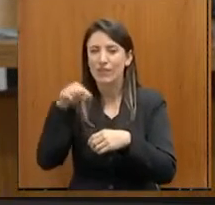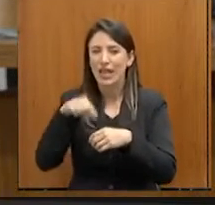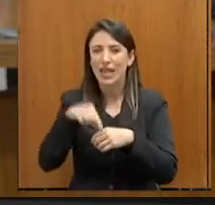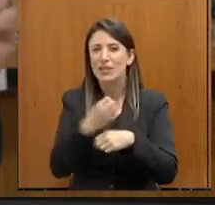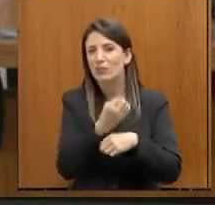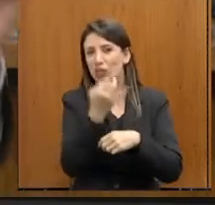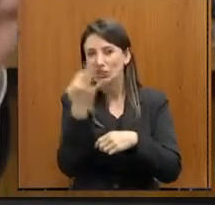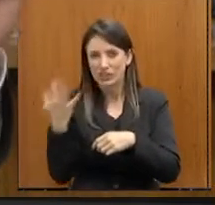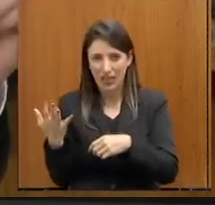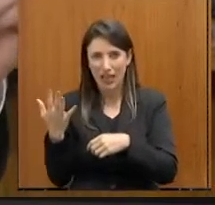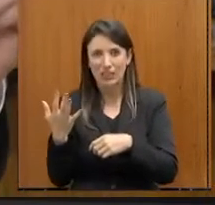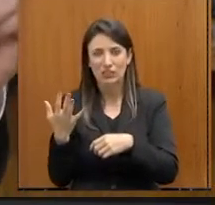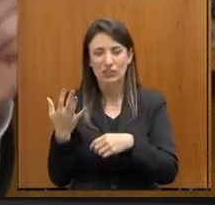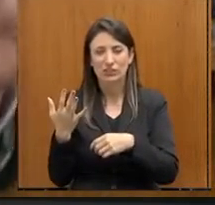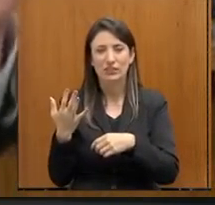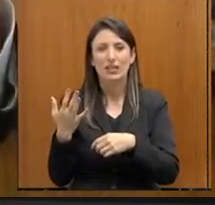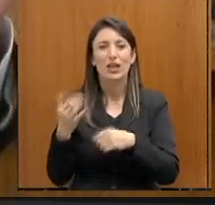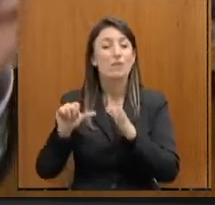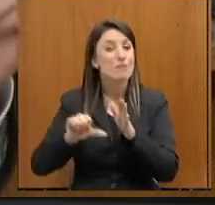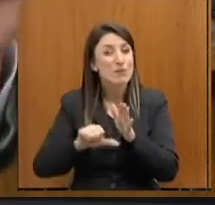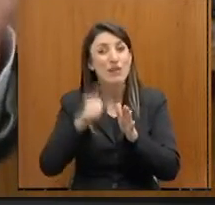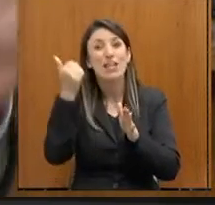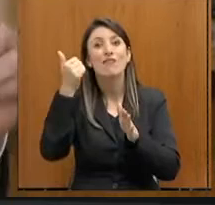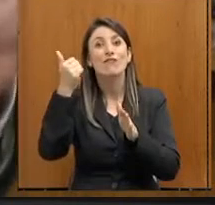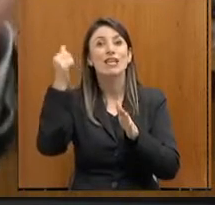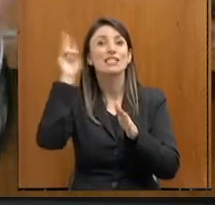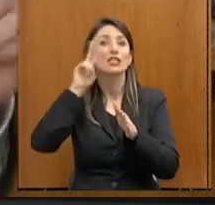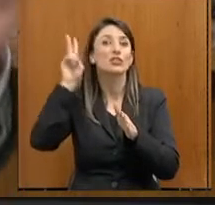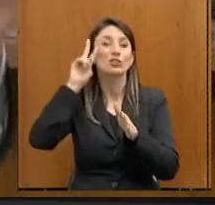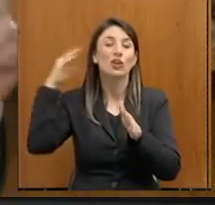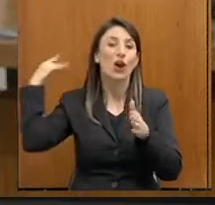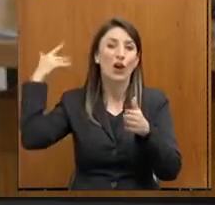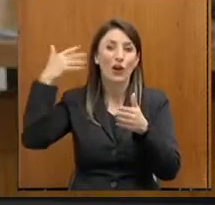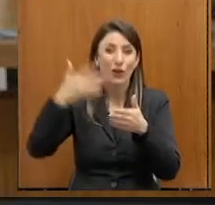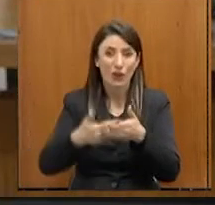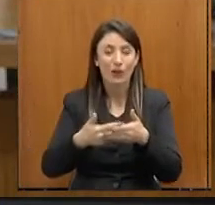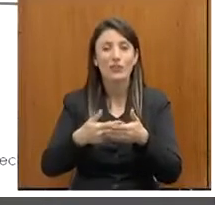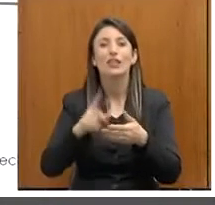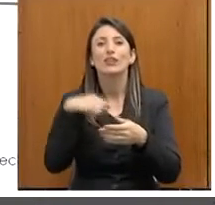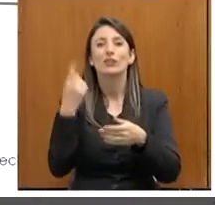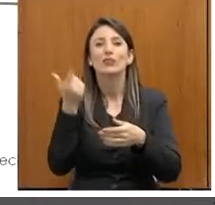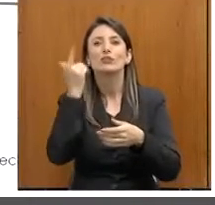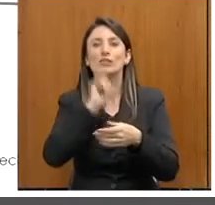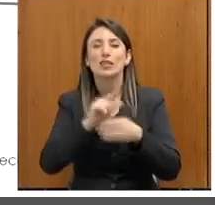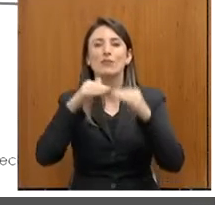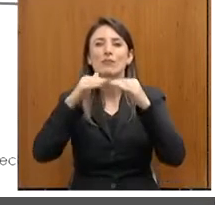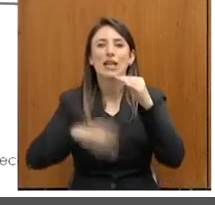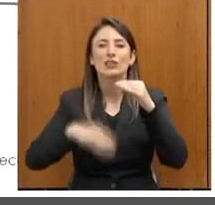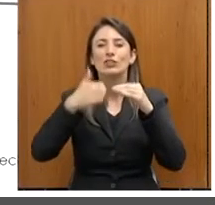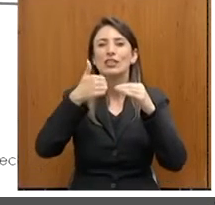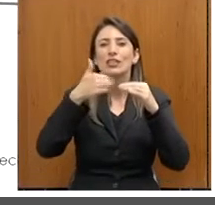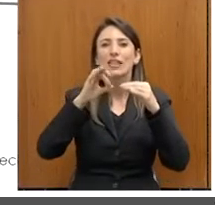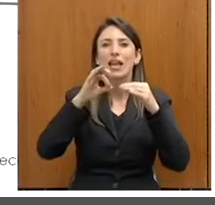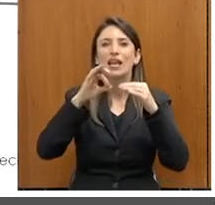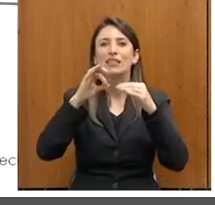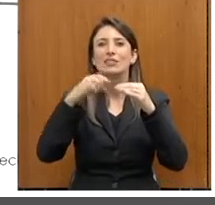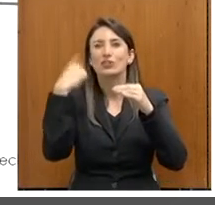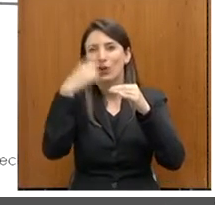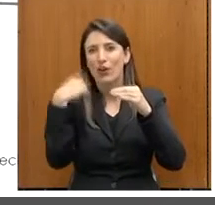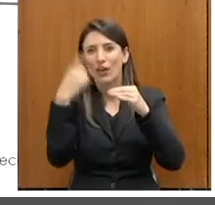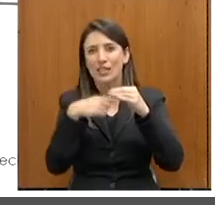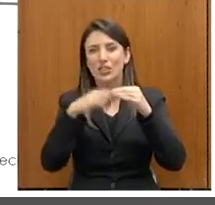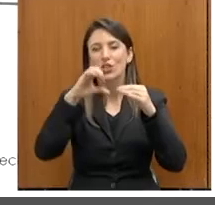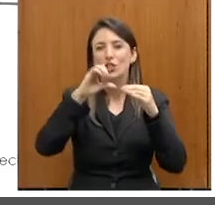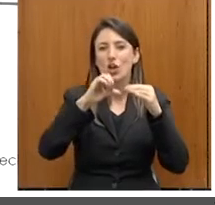conseguimos pela primeira vez na história da companhia abaixo de 10 horas por dentro 9,57